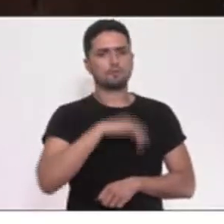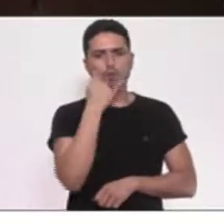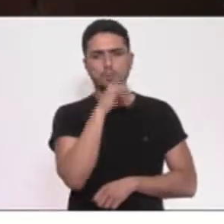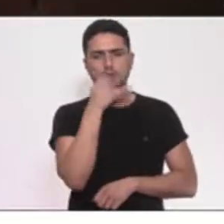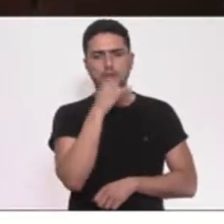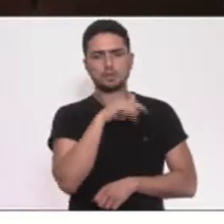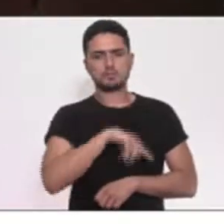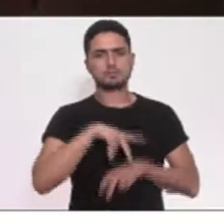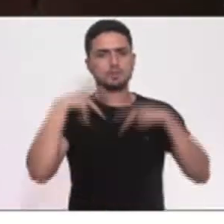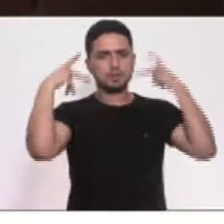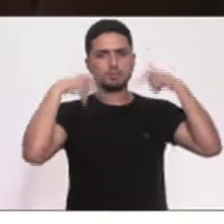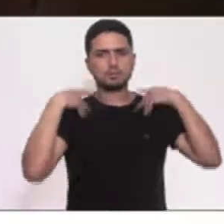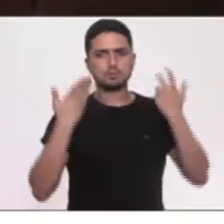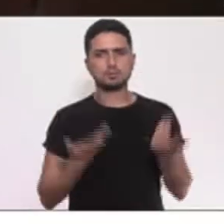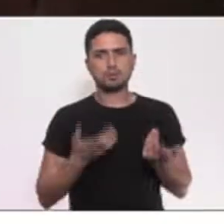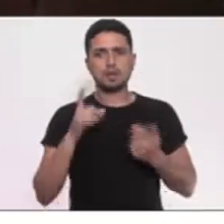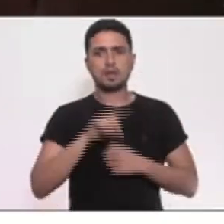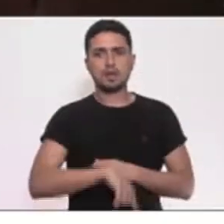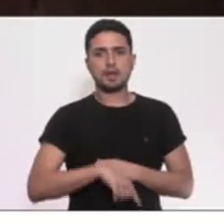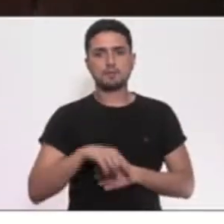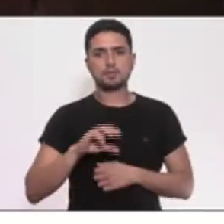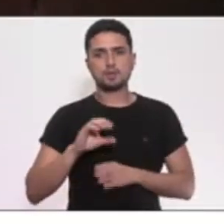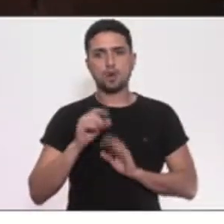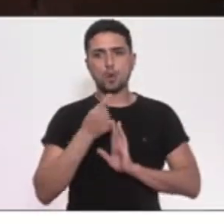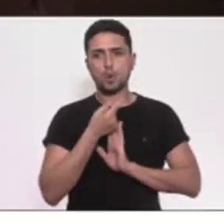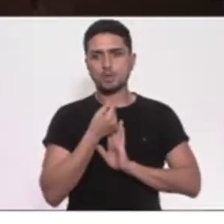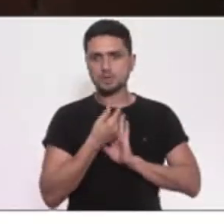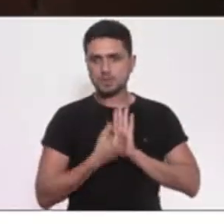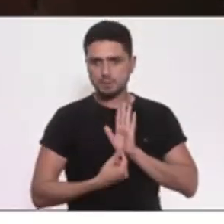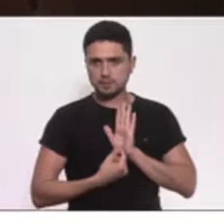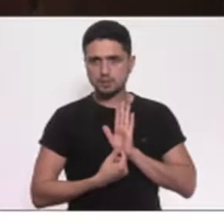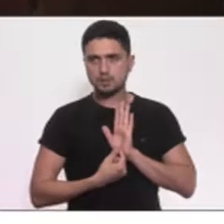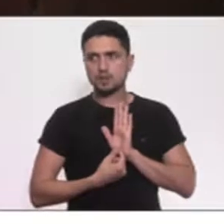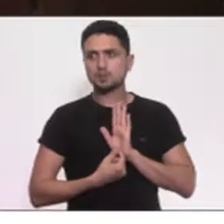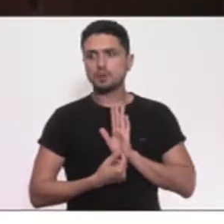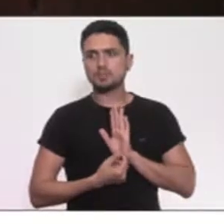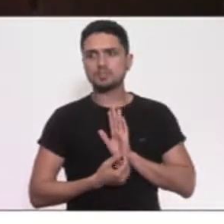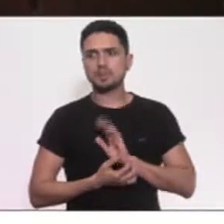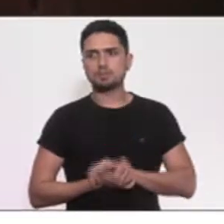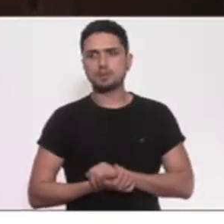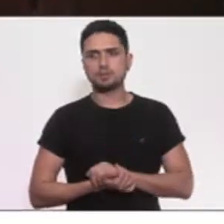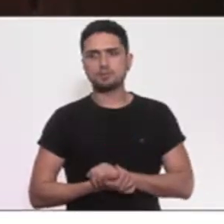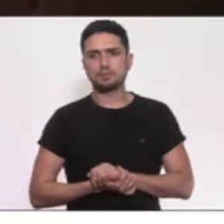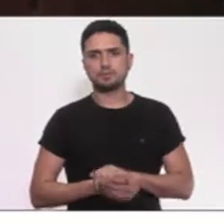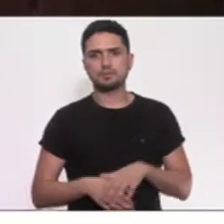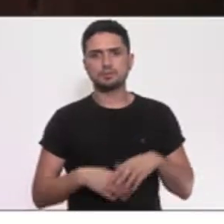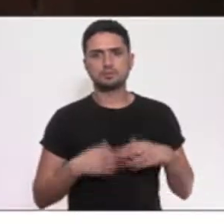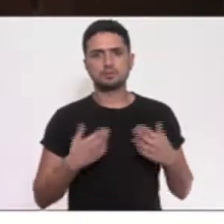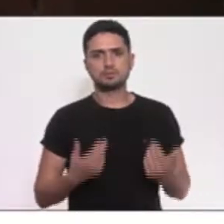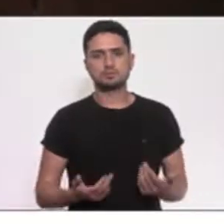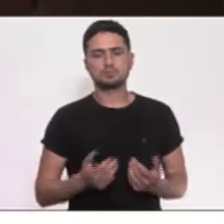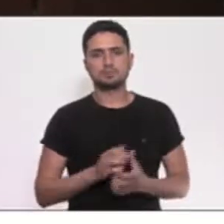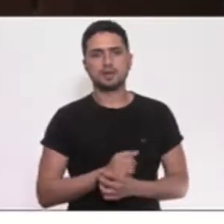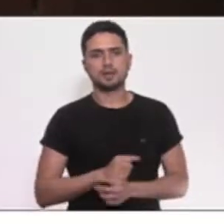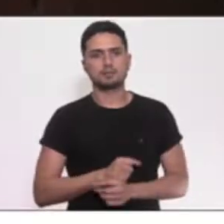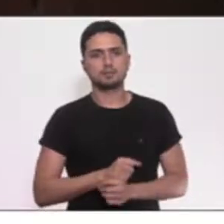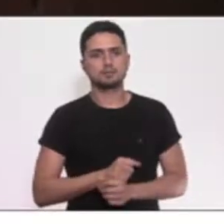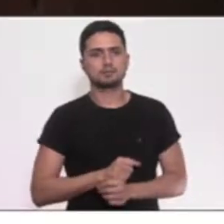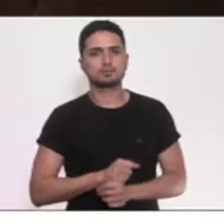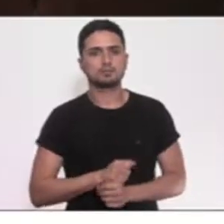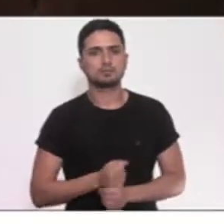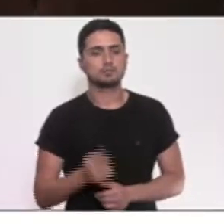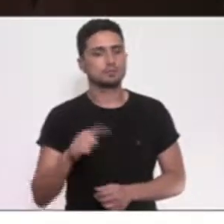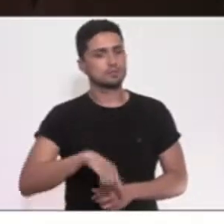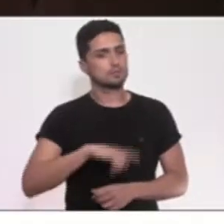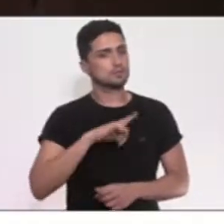de Orçamento, e para que o telespectador nos entenda, o parecer prévio